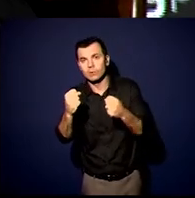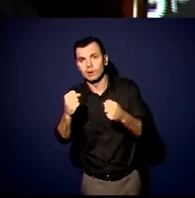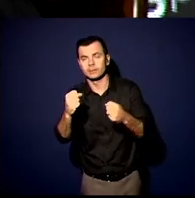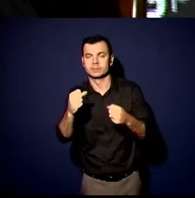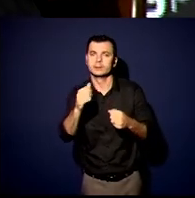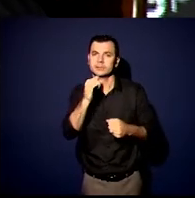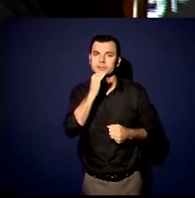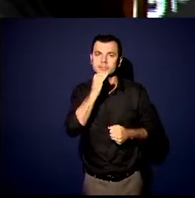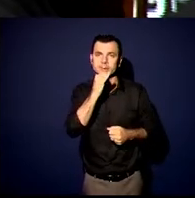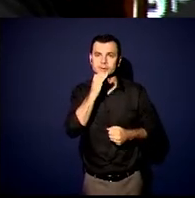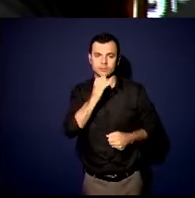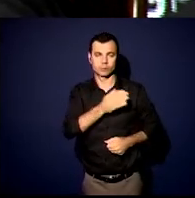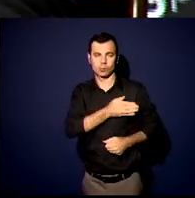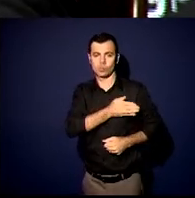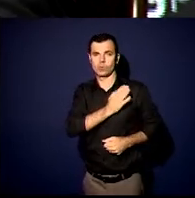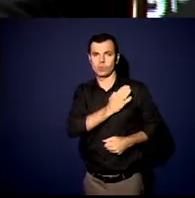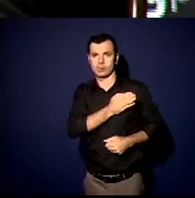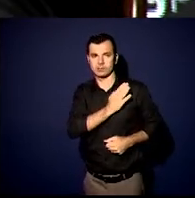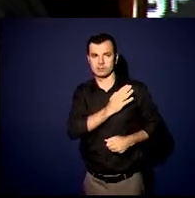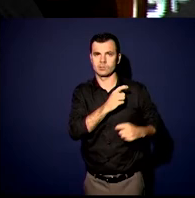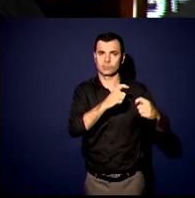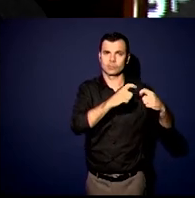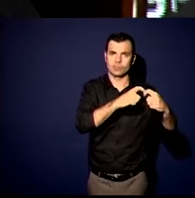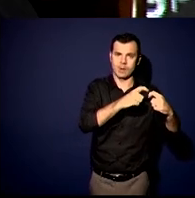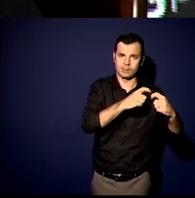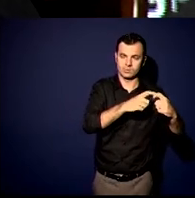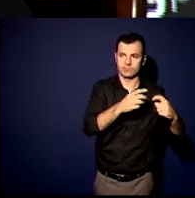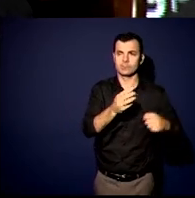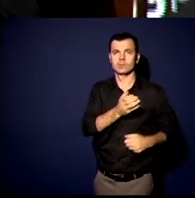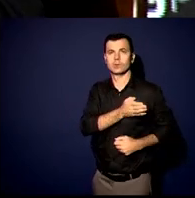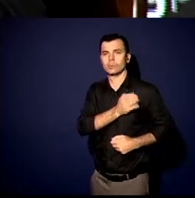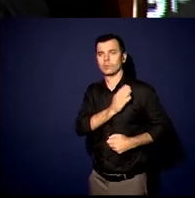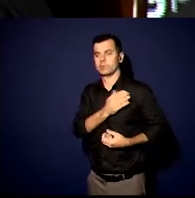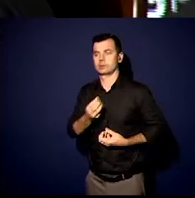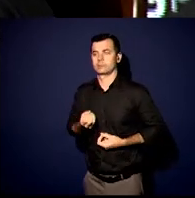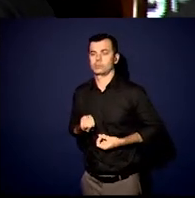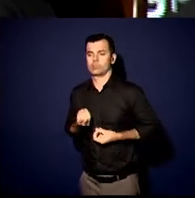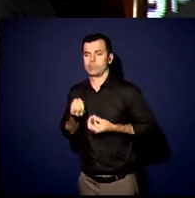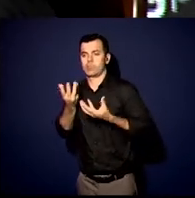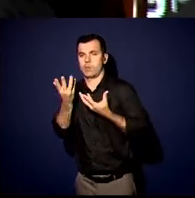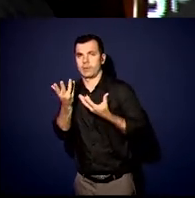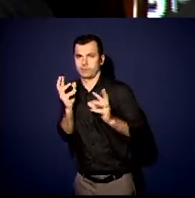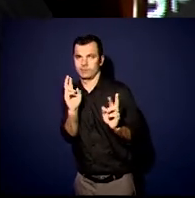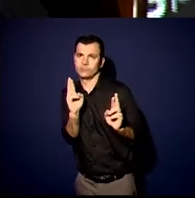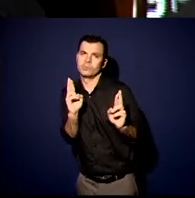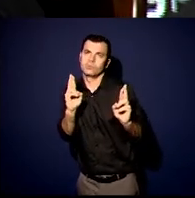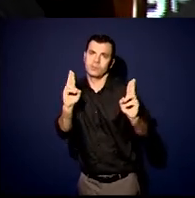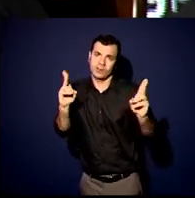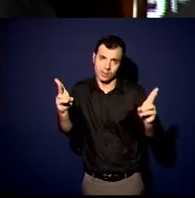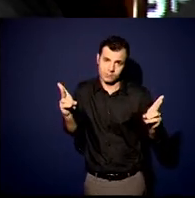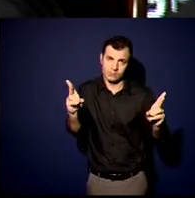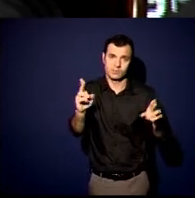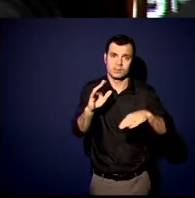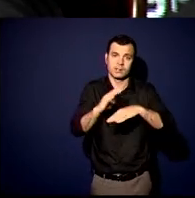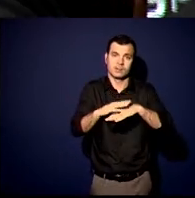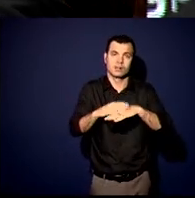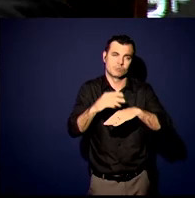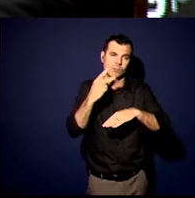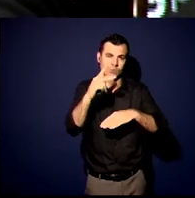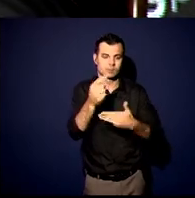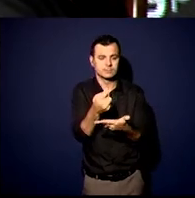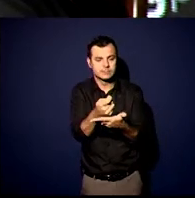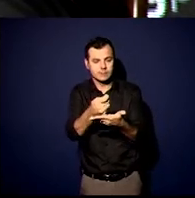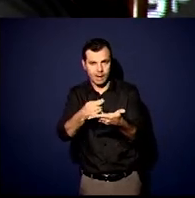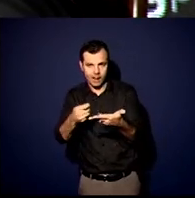cardiologista não é o mesmo coração do poetas palavras a Déia ganham sentido à luz de cada contexto obviamente